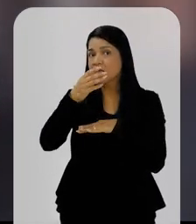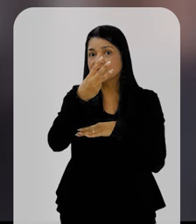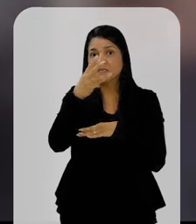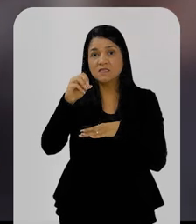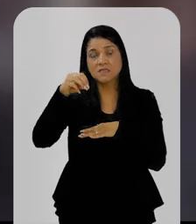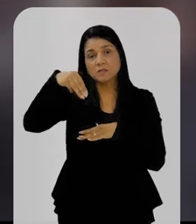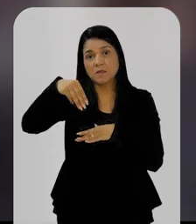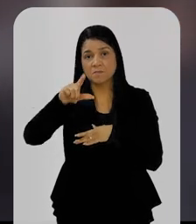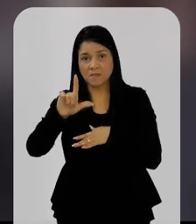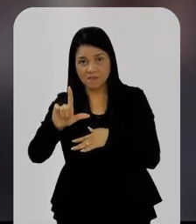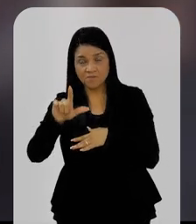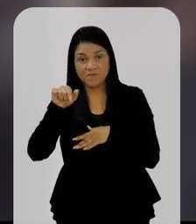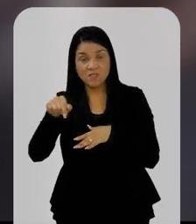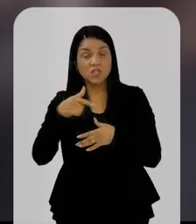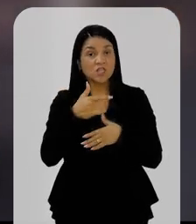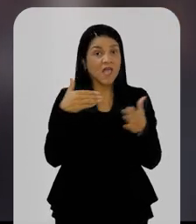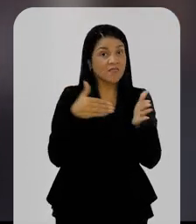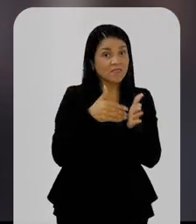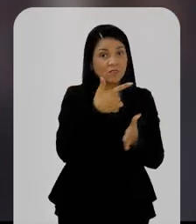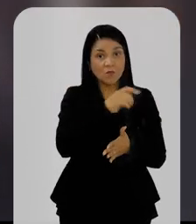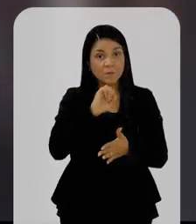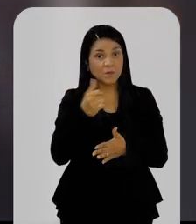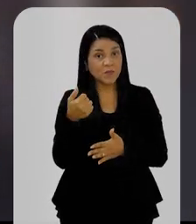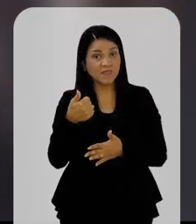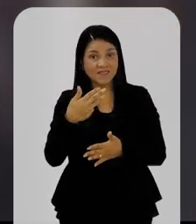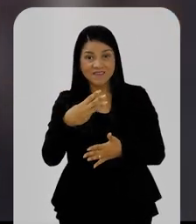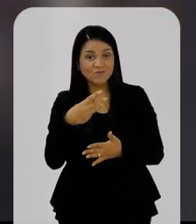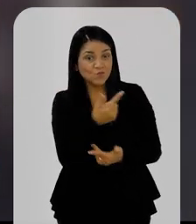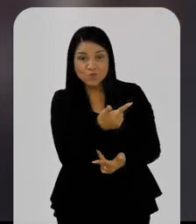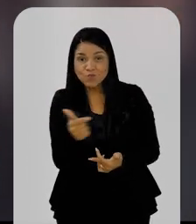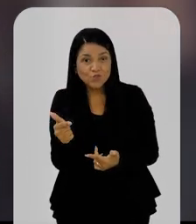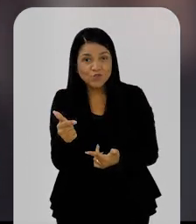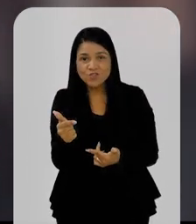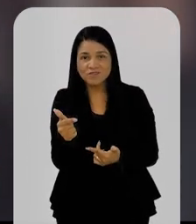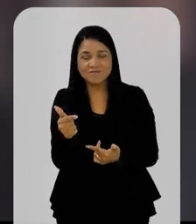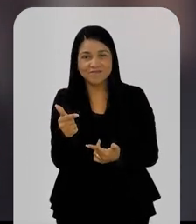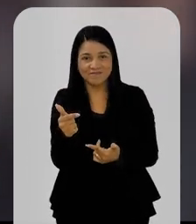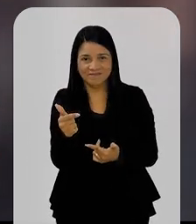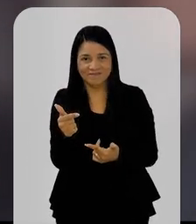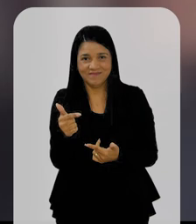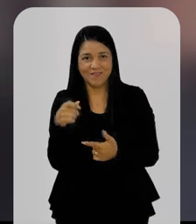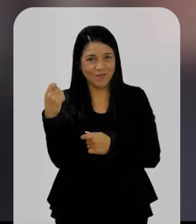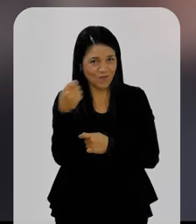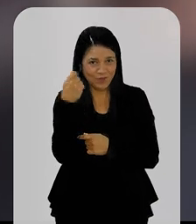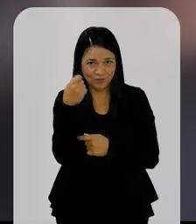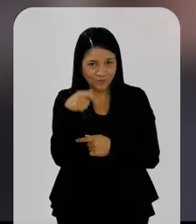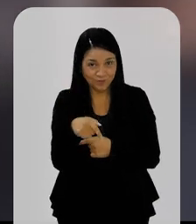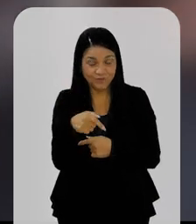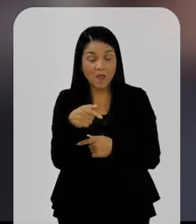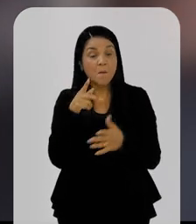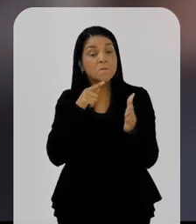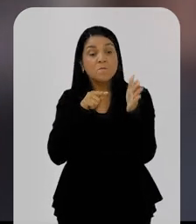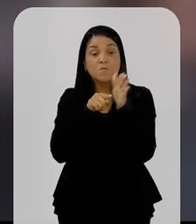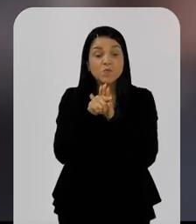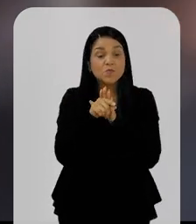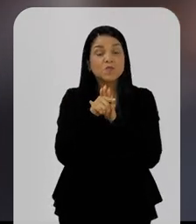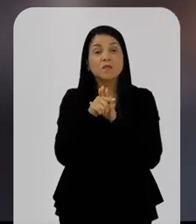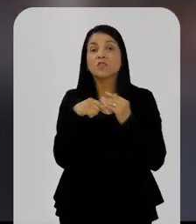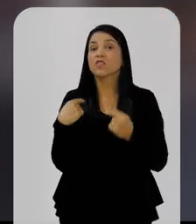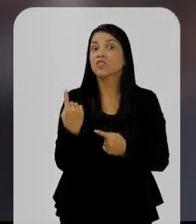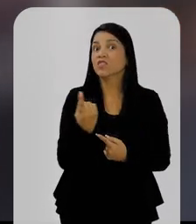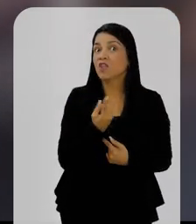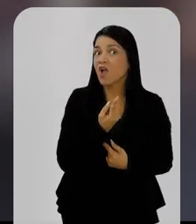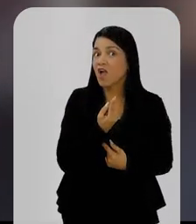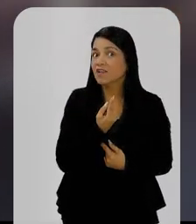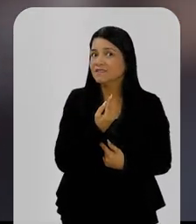milímetros. Até 2013, nossa cidade não tinha isso. Até 2013. A minha pergunta é, o que que